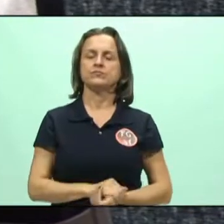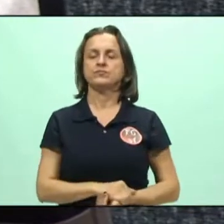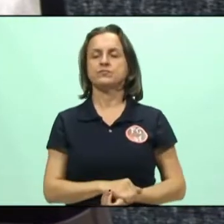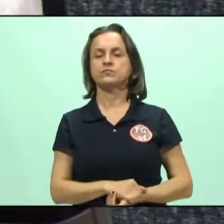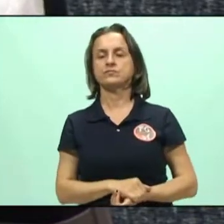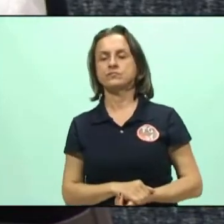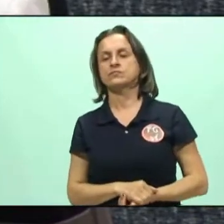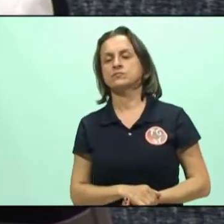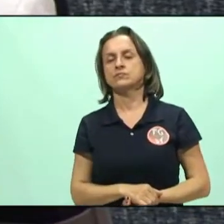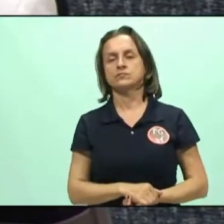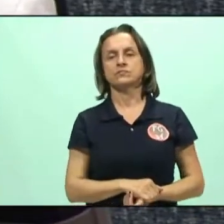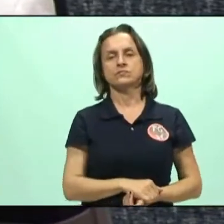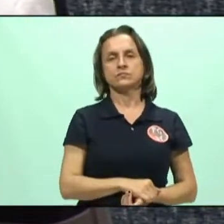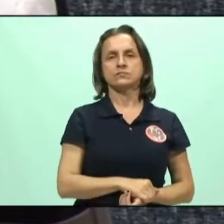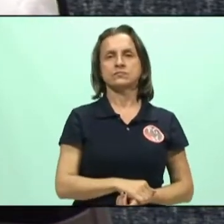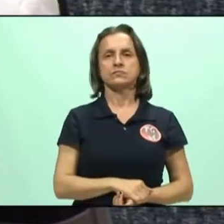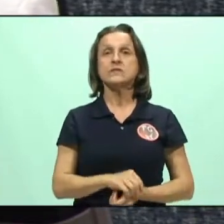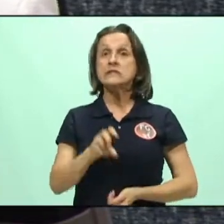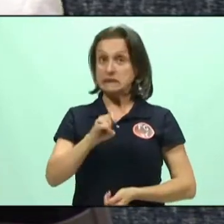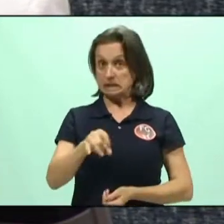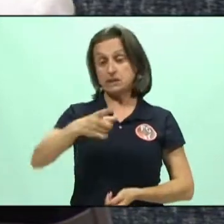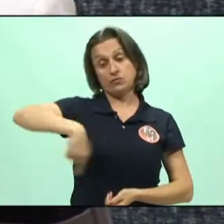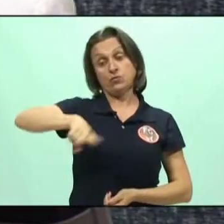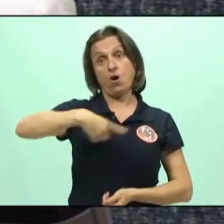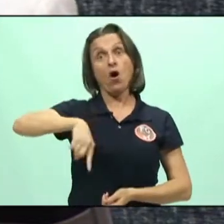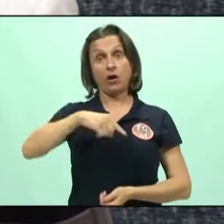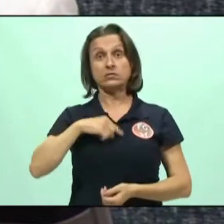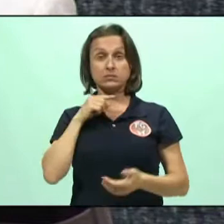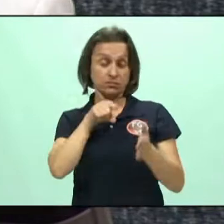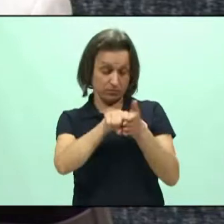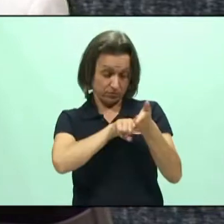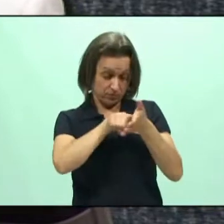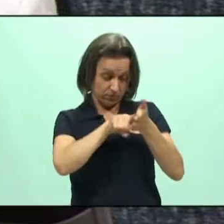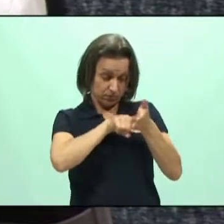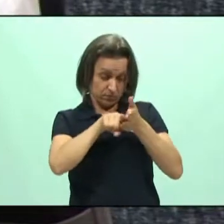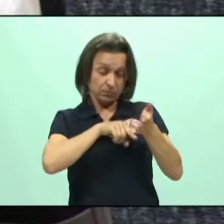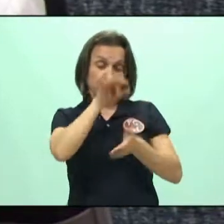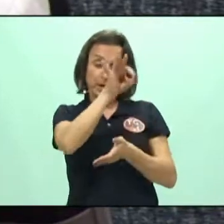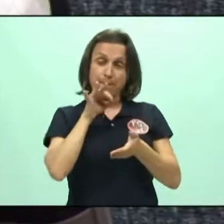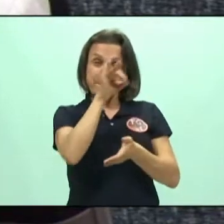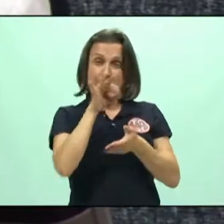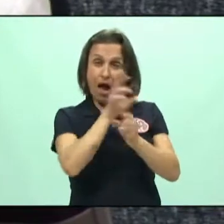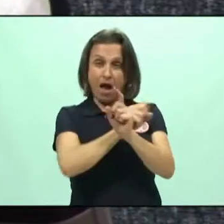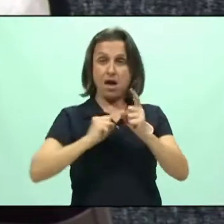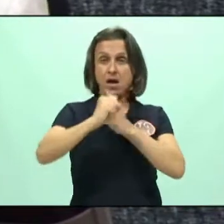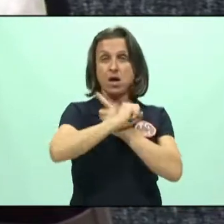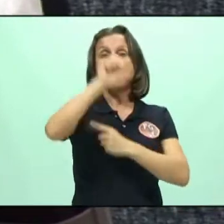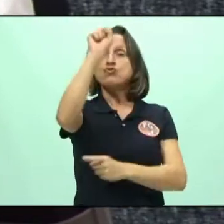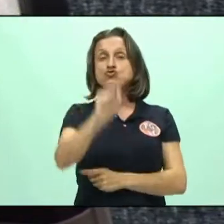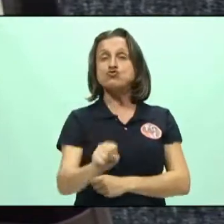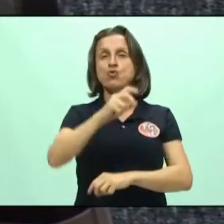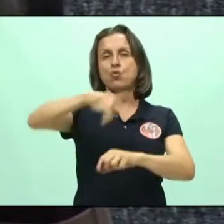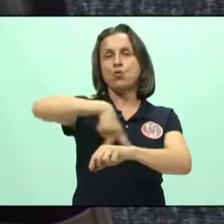se nós pegarmos os nossos indicadores sociais do sul do país Itajaí Tá super inserido nisso